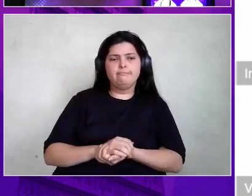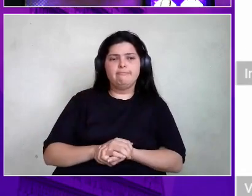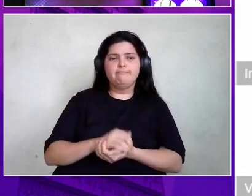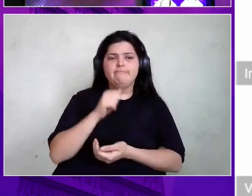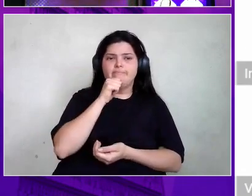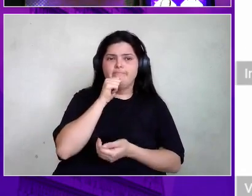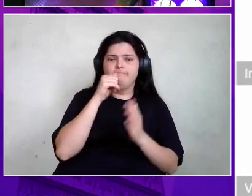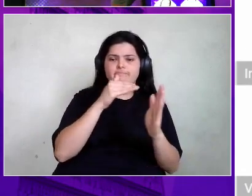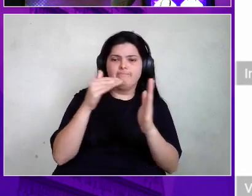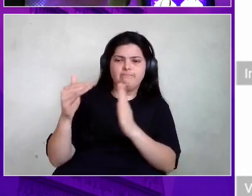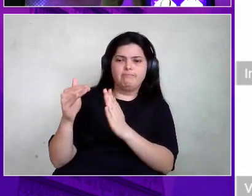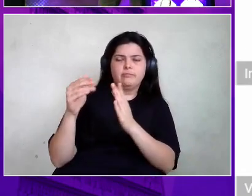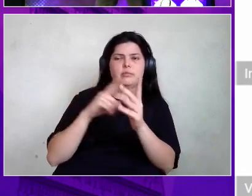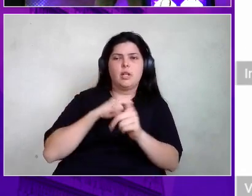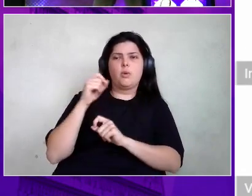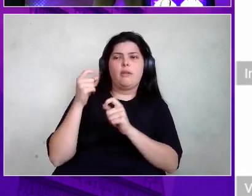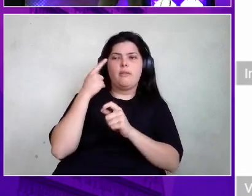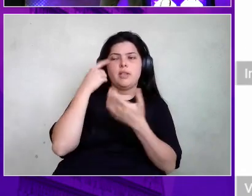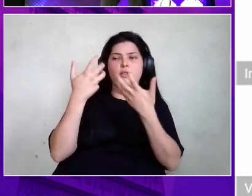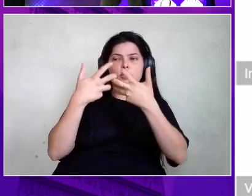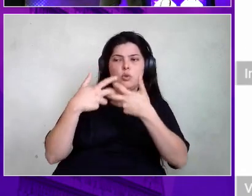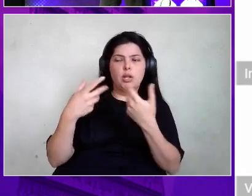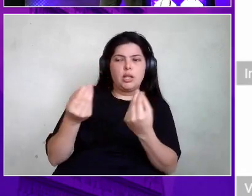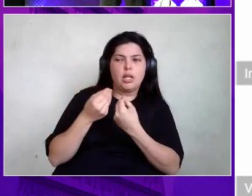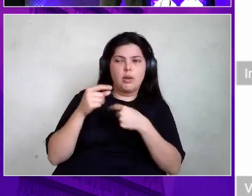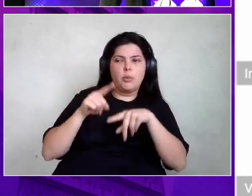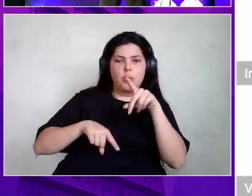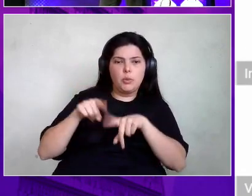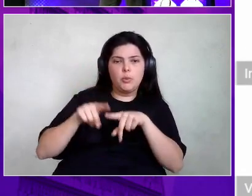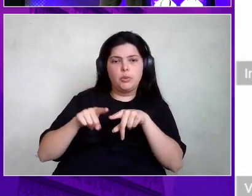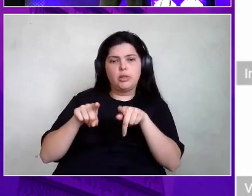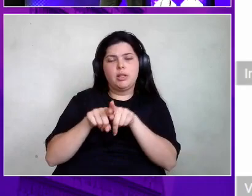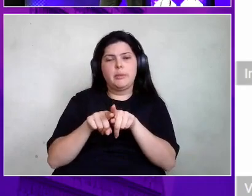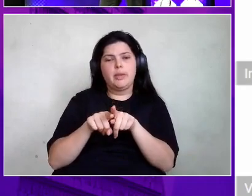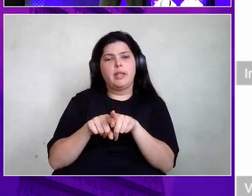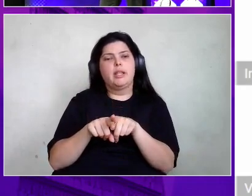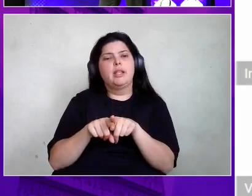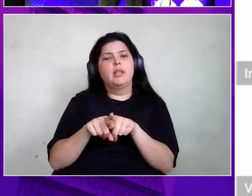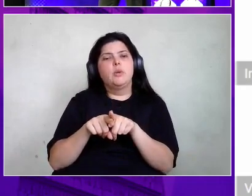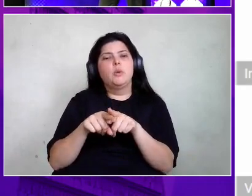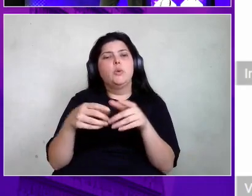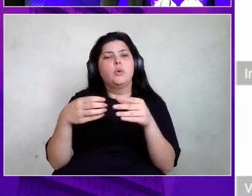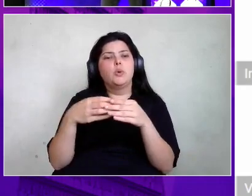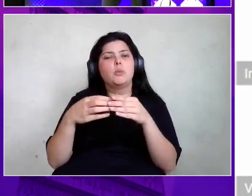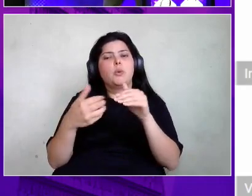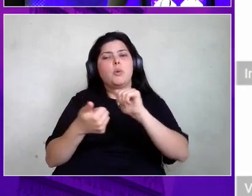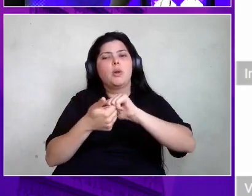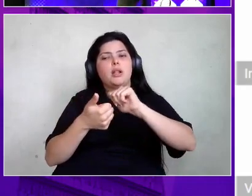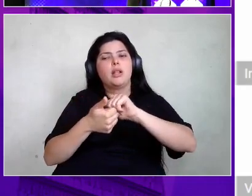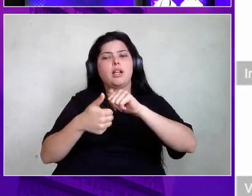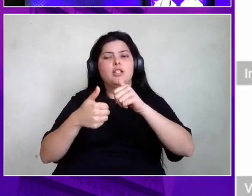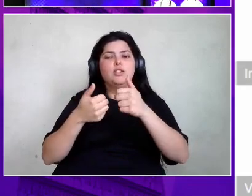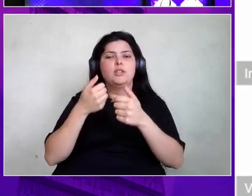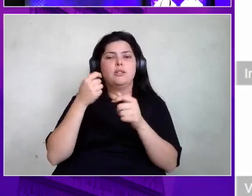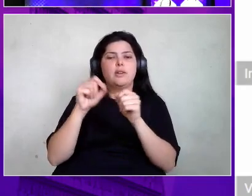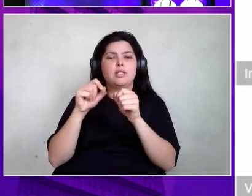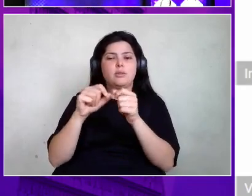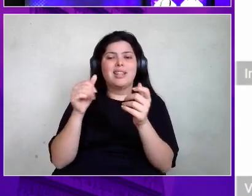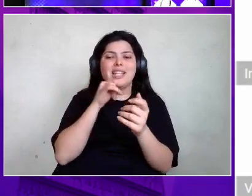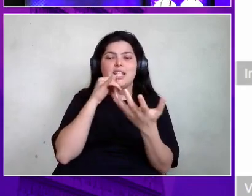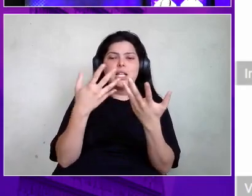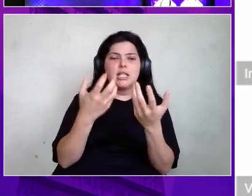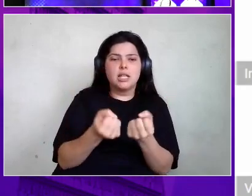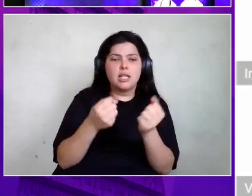passa aqui pela validação desse entregável. Então, aqui eu tenho o time de QA fazendo, por exemplo, testes de aceitação. Então, ele vai ser rodado uma bateria de